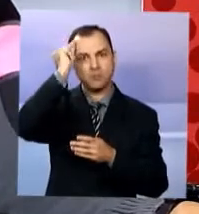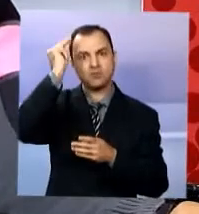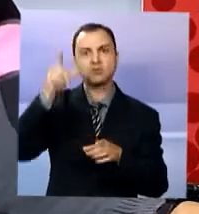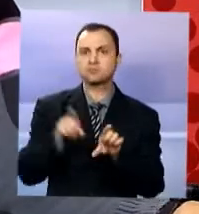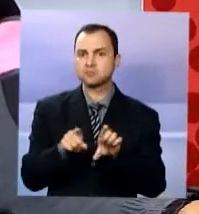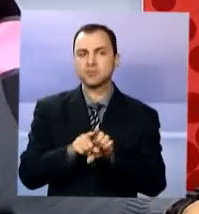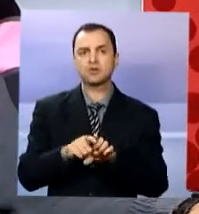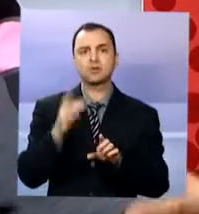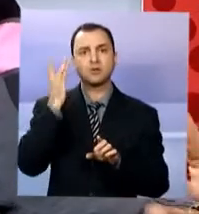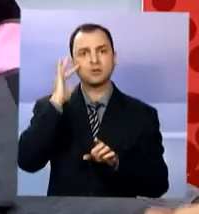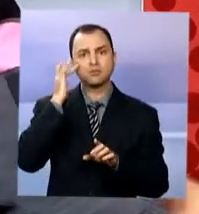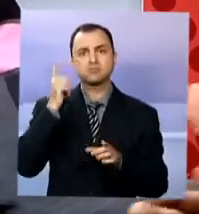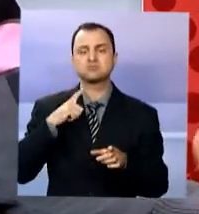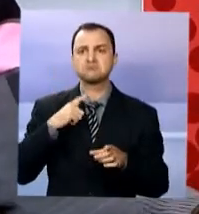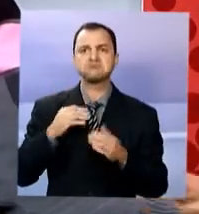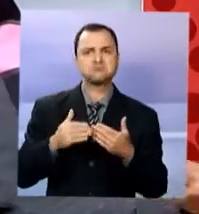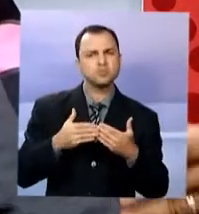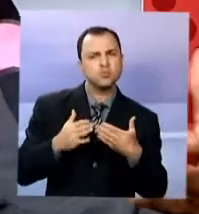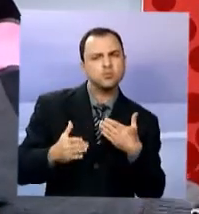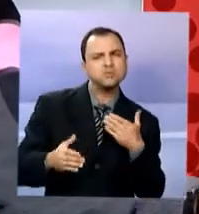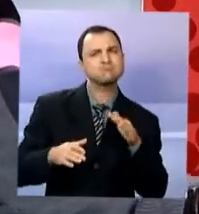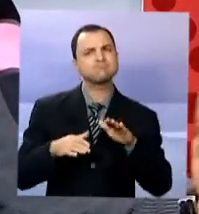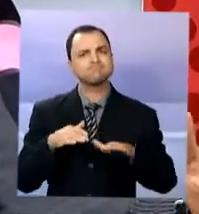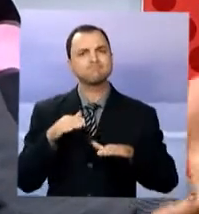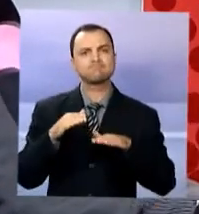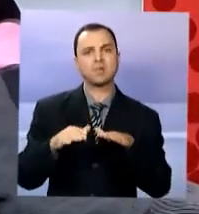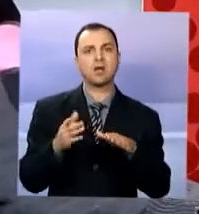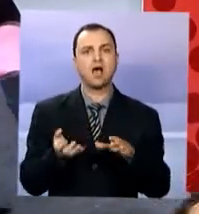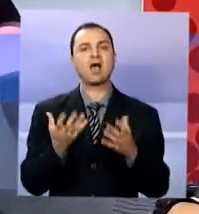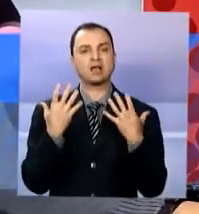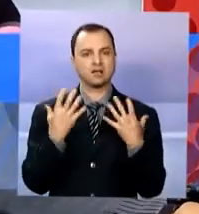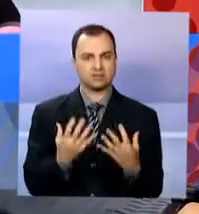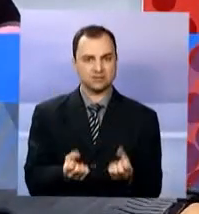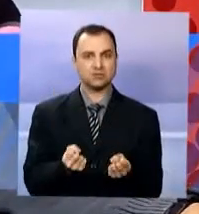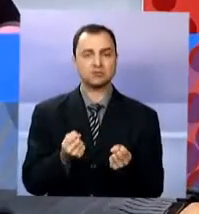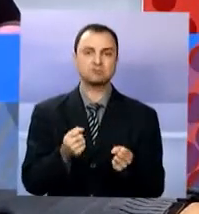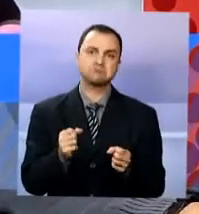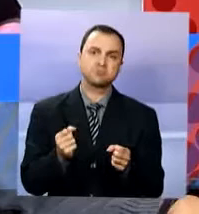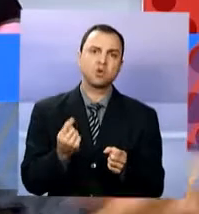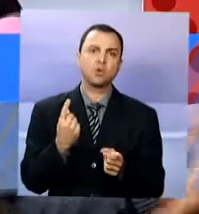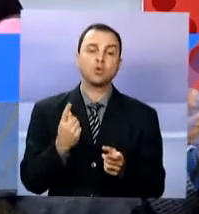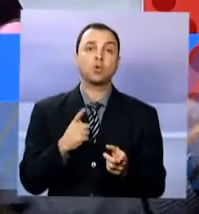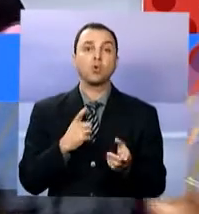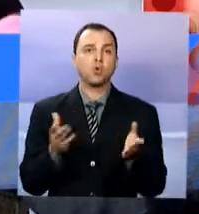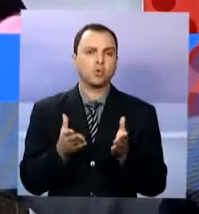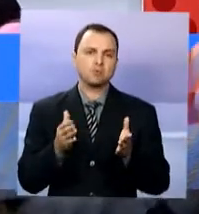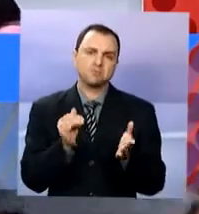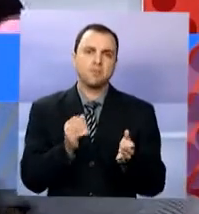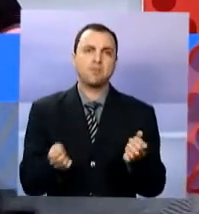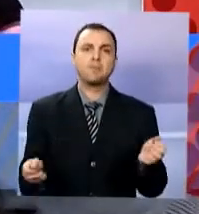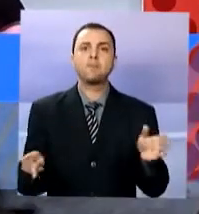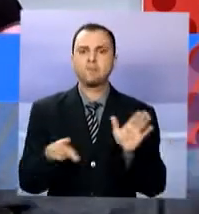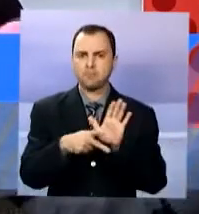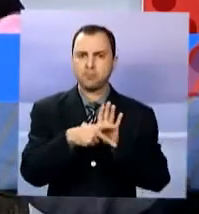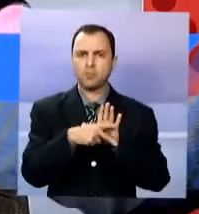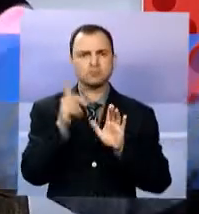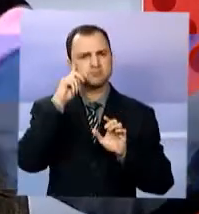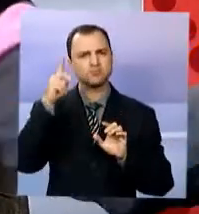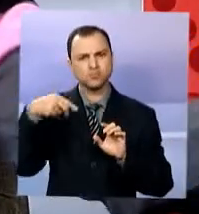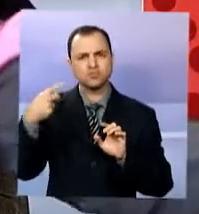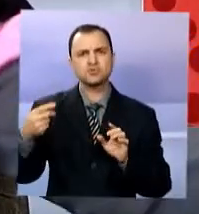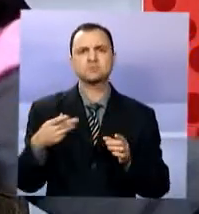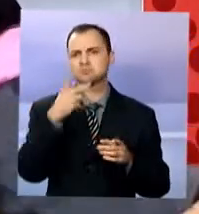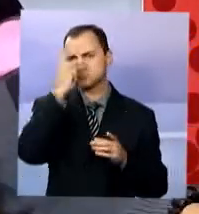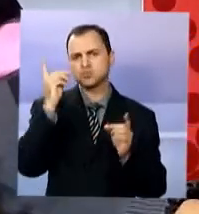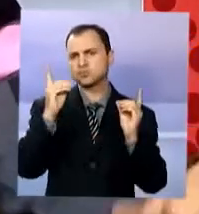eu acho que tá começando está começando a ser aceito né de uma forma hoje é faz parte do dia a dia